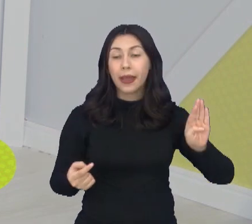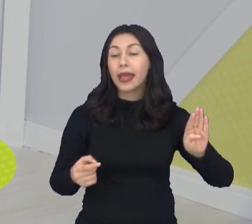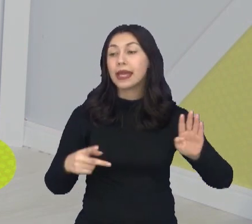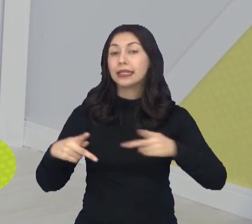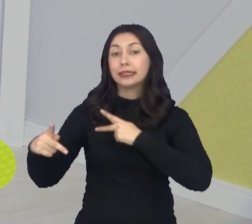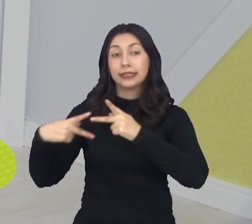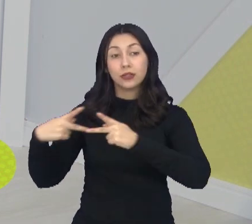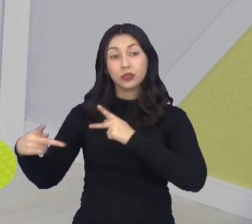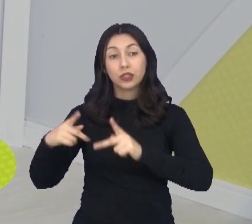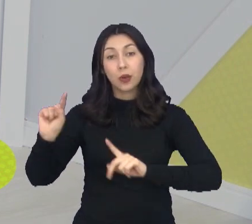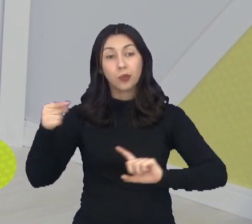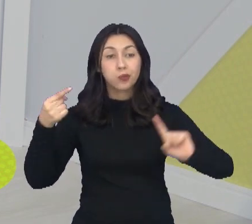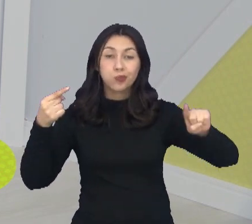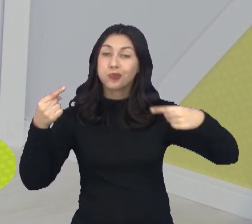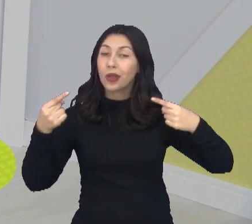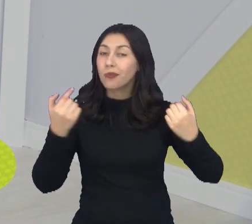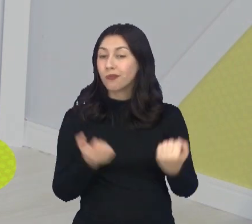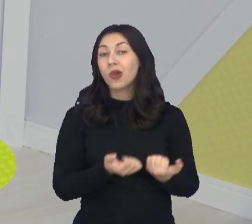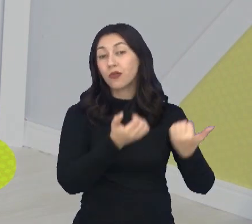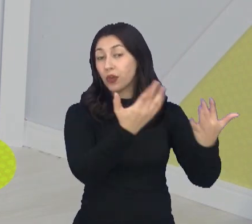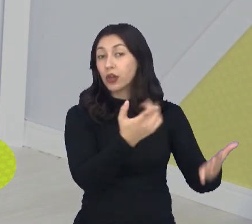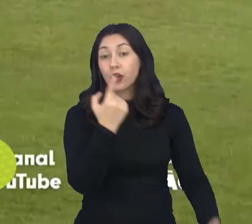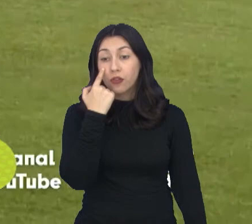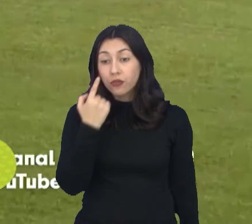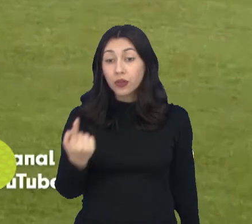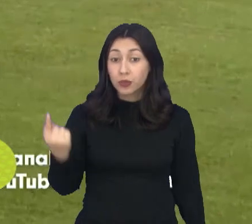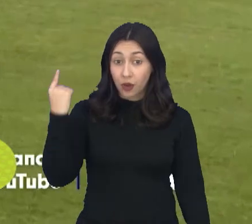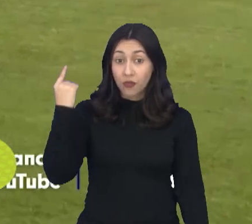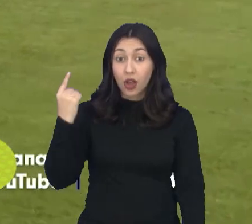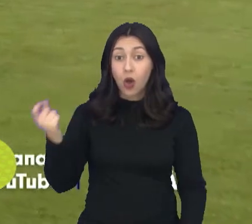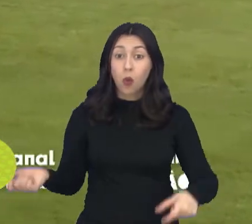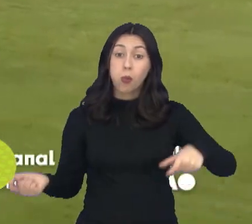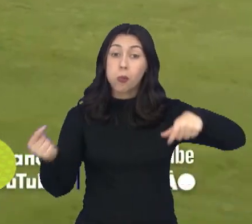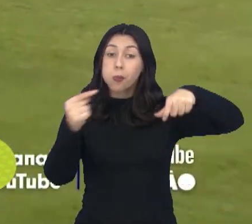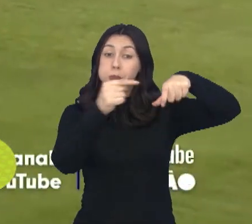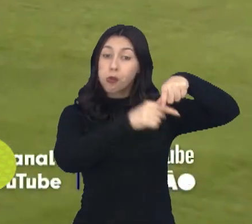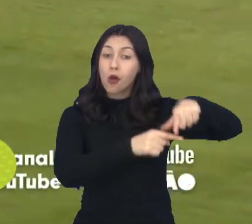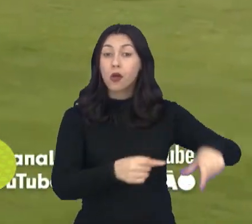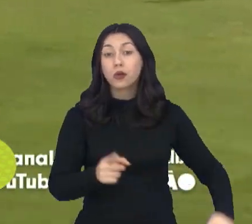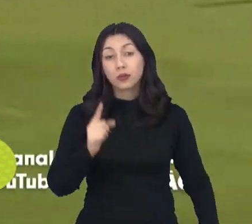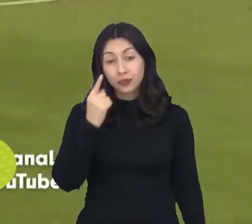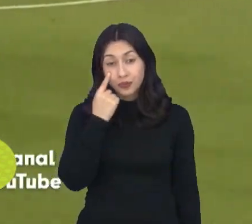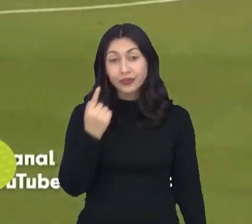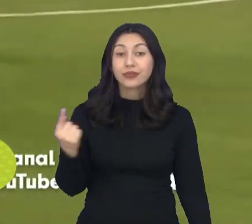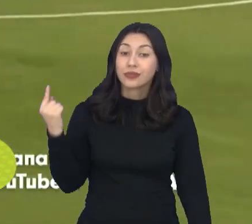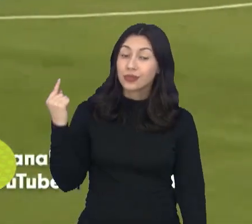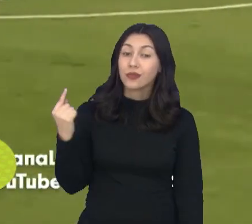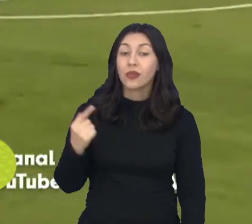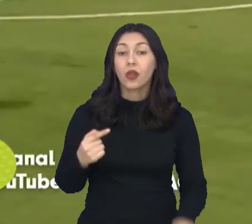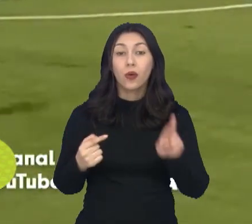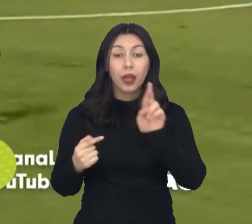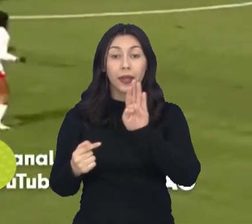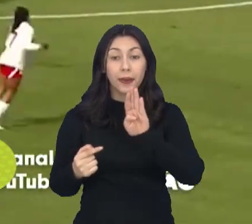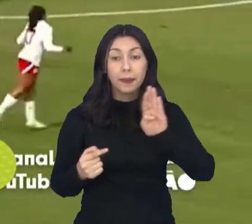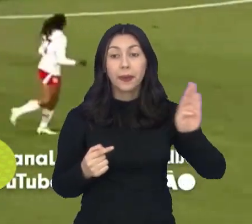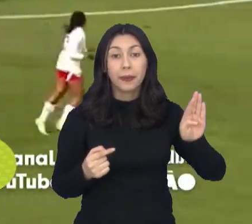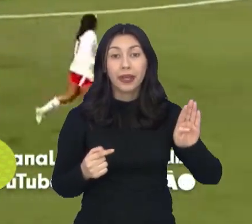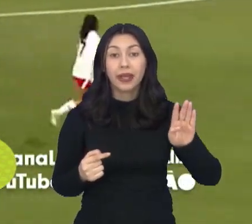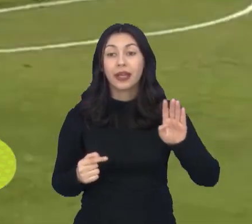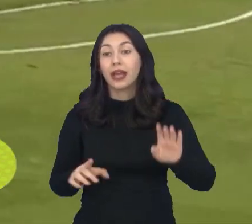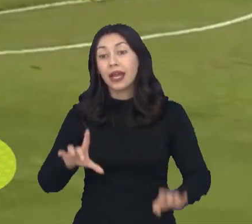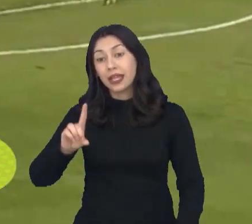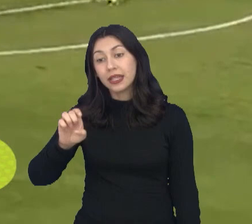de Santana de Parnaíba. Vamos ver os gols? Solta aí, Matheus, em tela cheia, bonito. Escanteio ali pro Red Bull Bragantino. E a nossa Débora Santos subiu